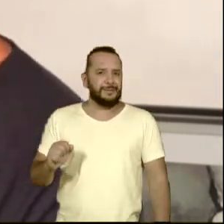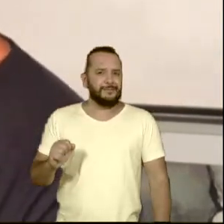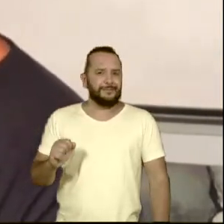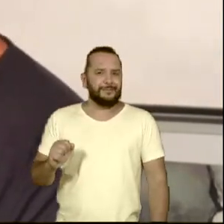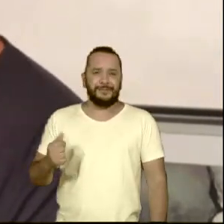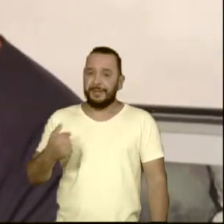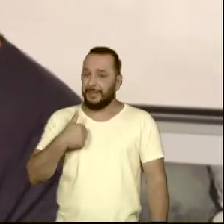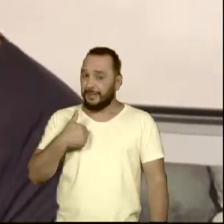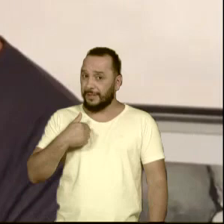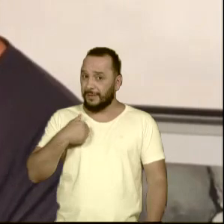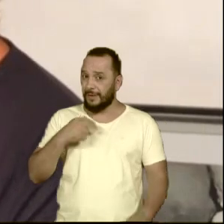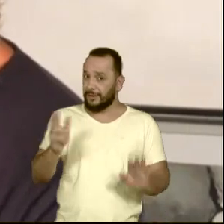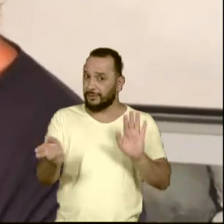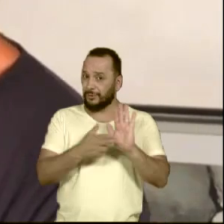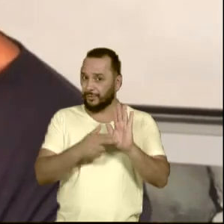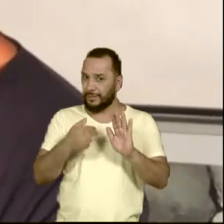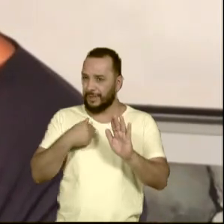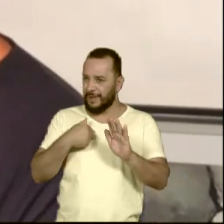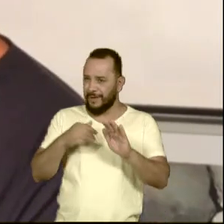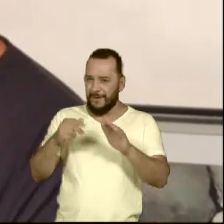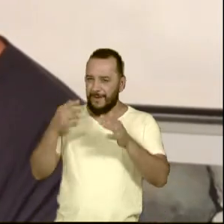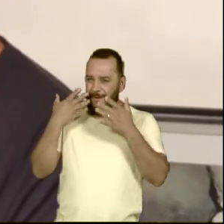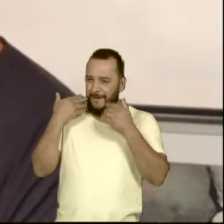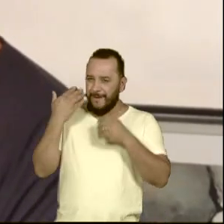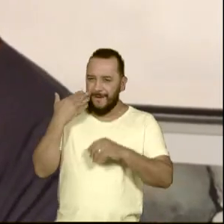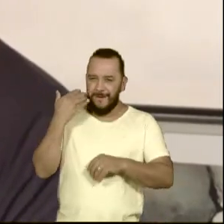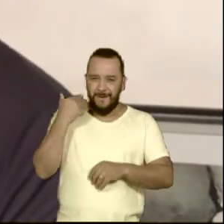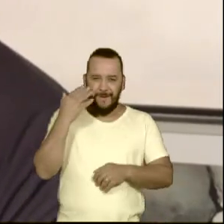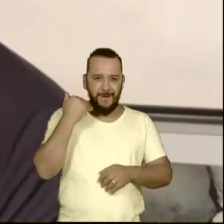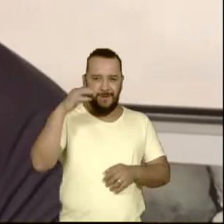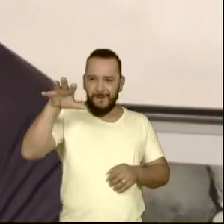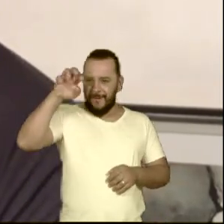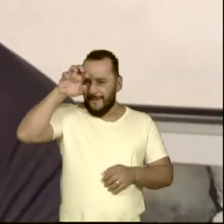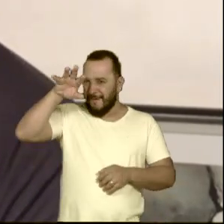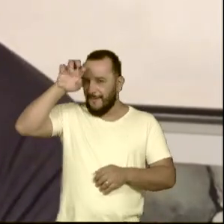Mas eu te confesso que eu sou uma esponja no seguinte sentido.